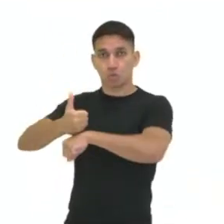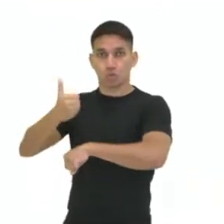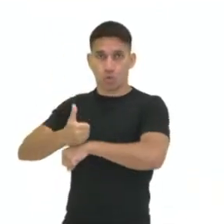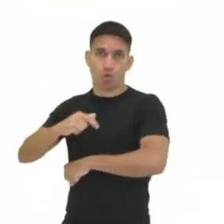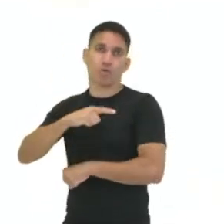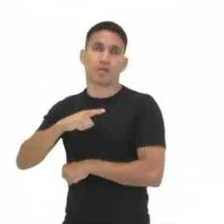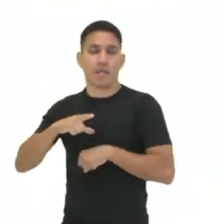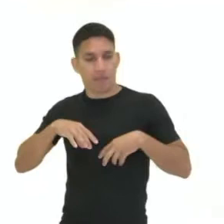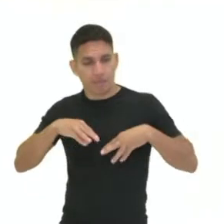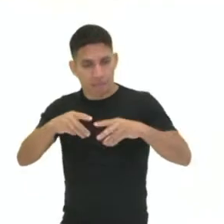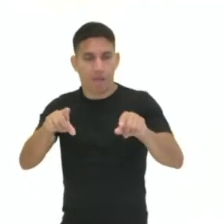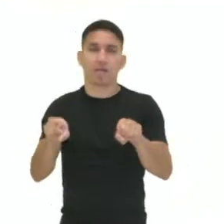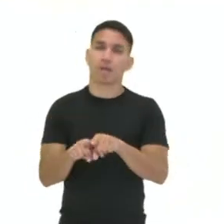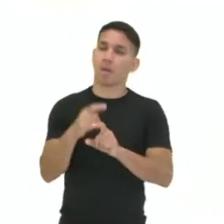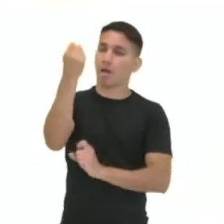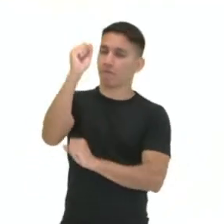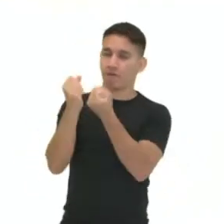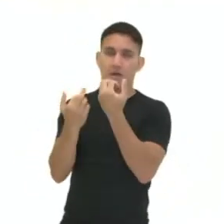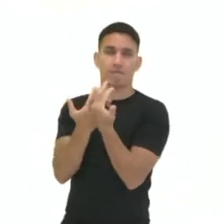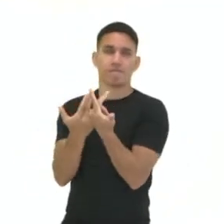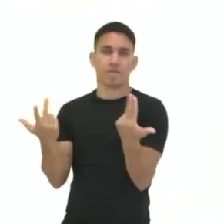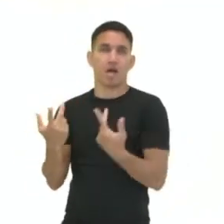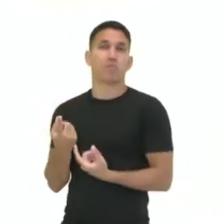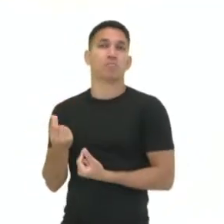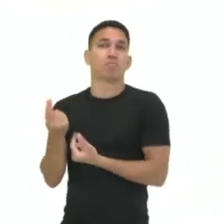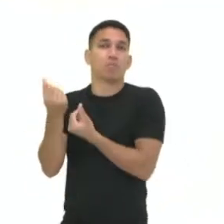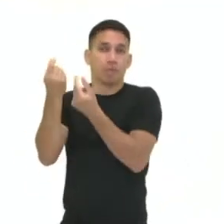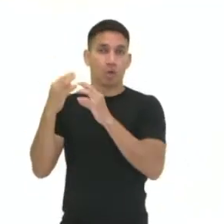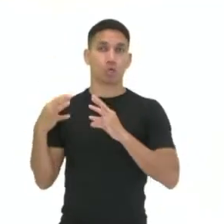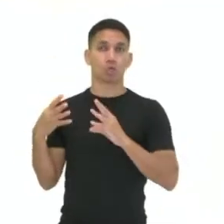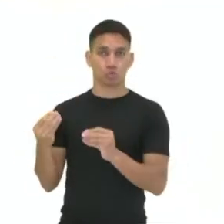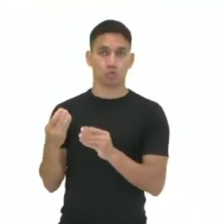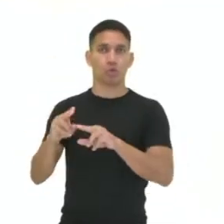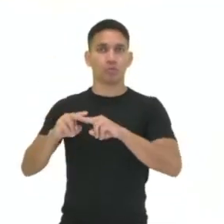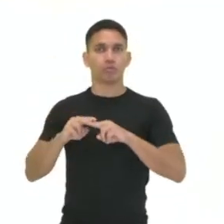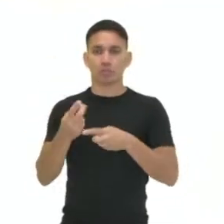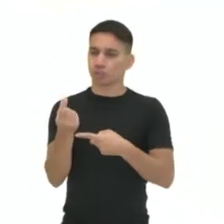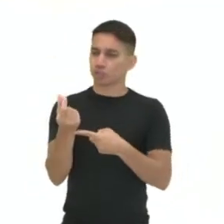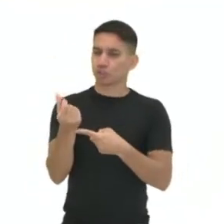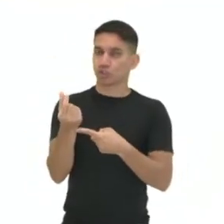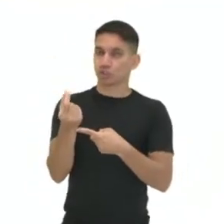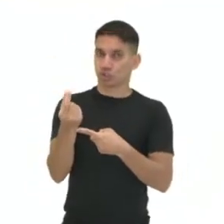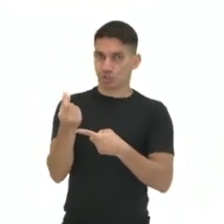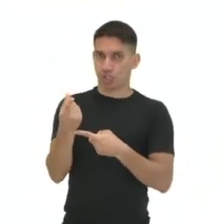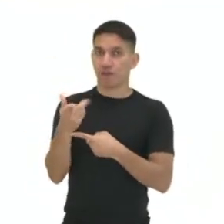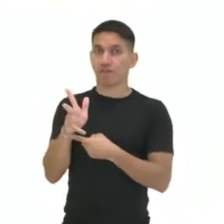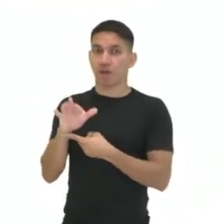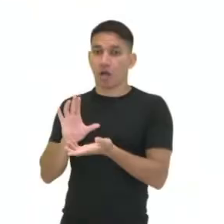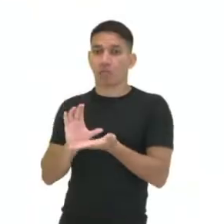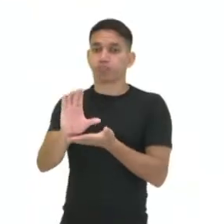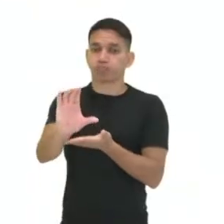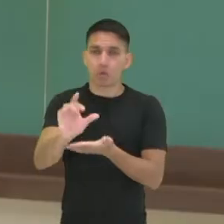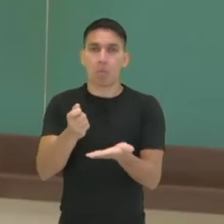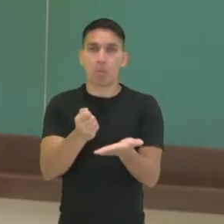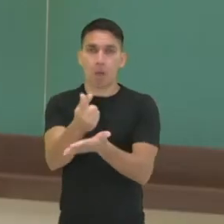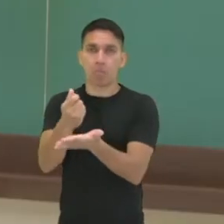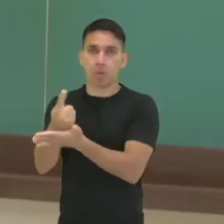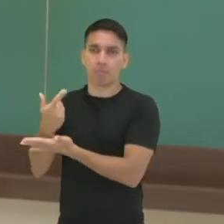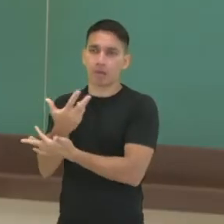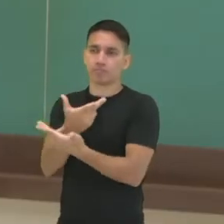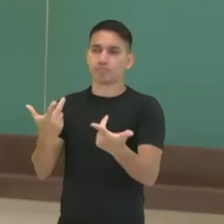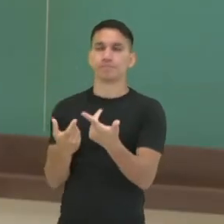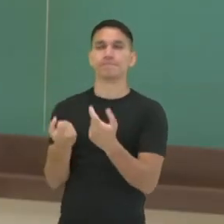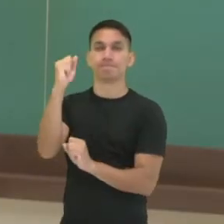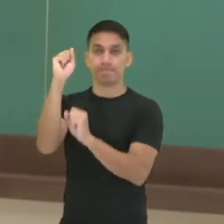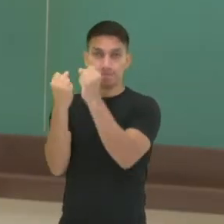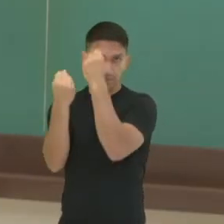as terras e a riqueza, todo então esse capital que ela vai investir nas indústrias,